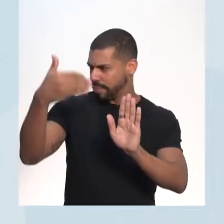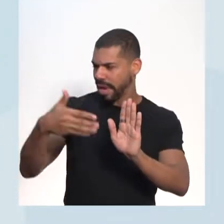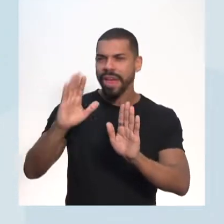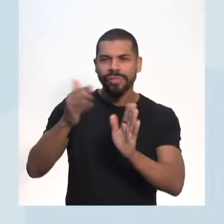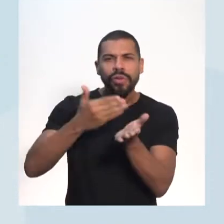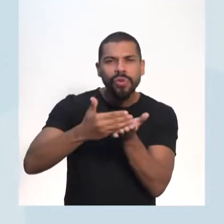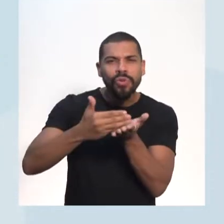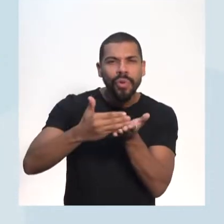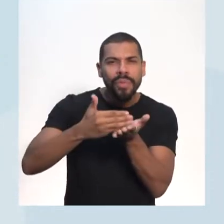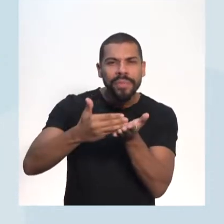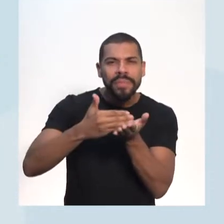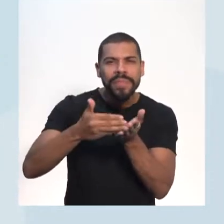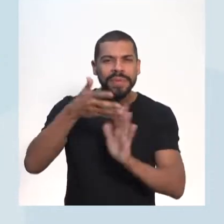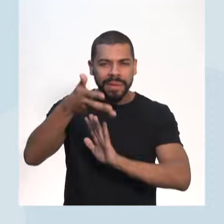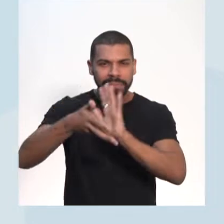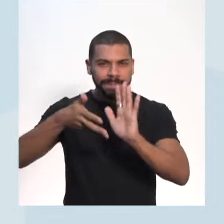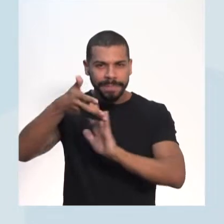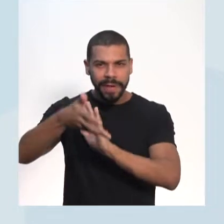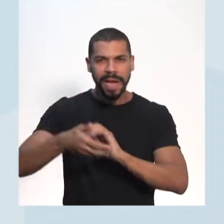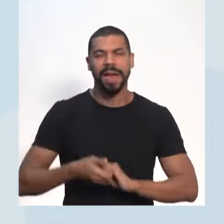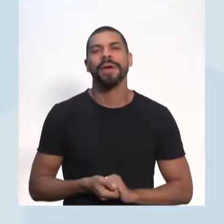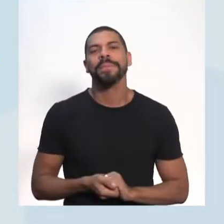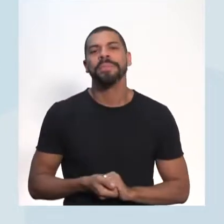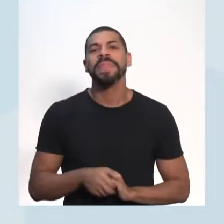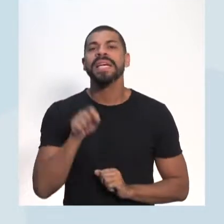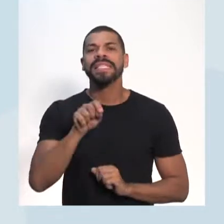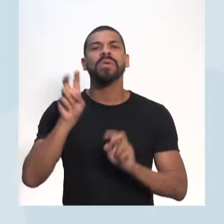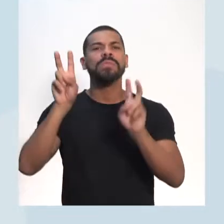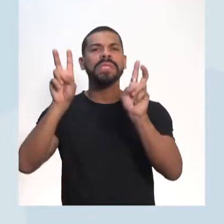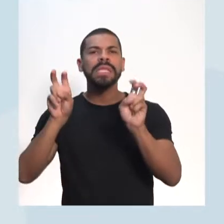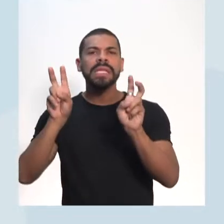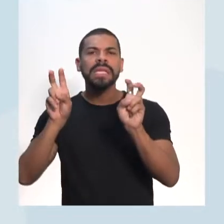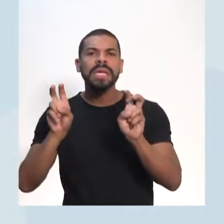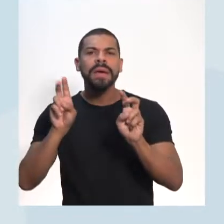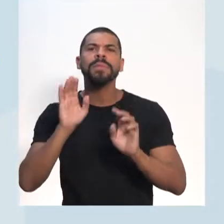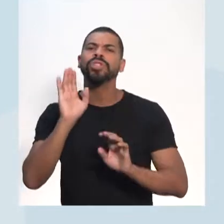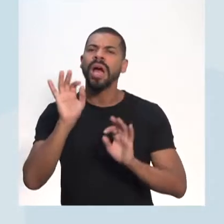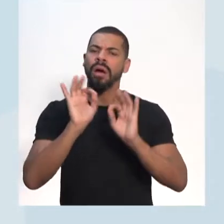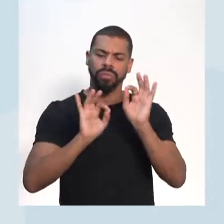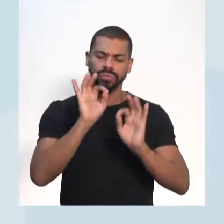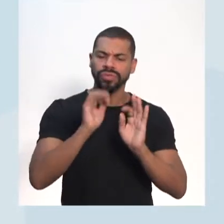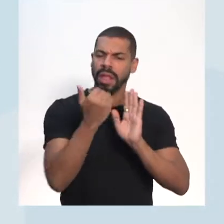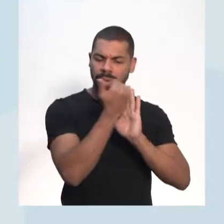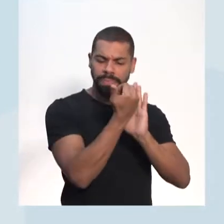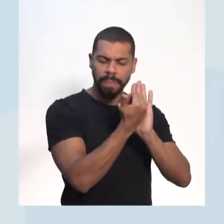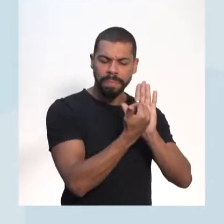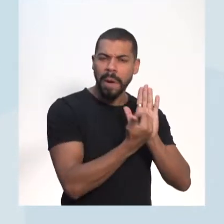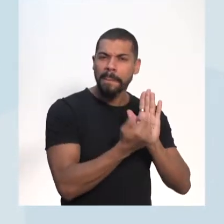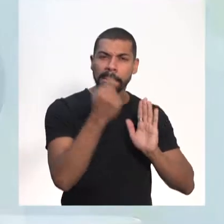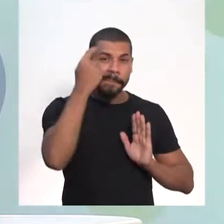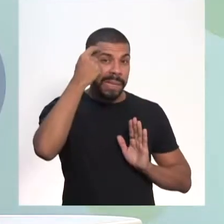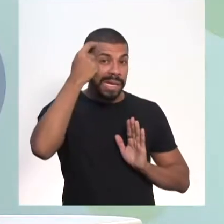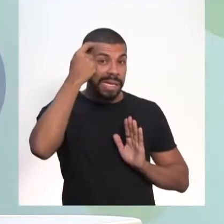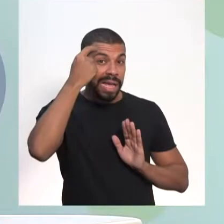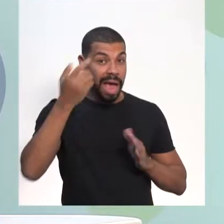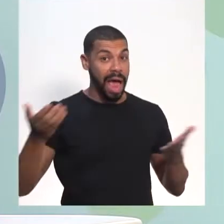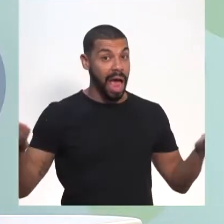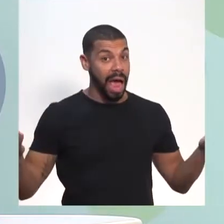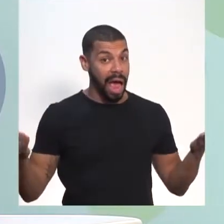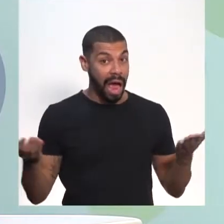início de minha fala, né? São pautas que foram organizadas e estruturadas pensando num